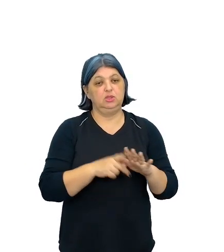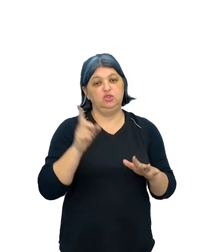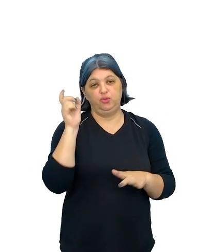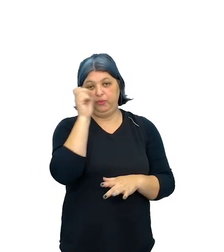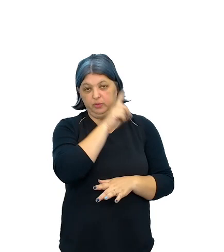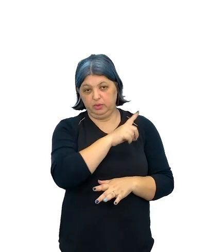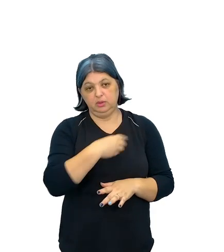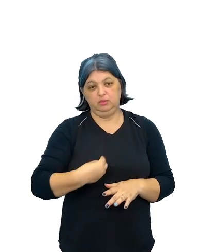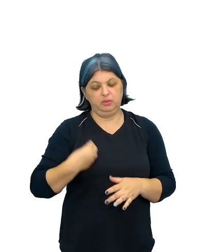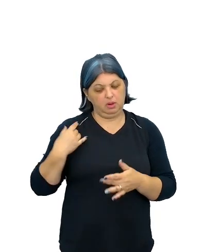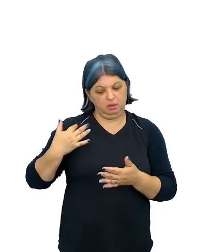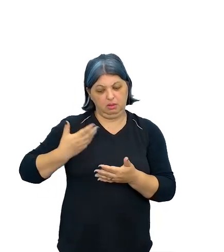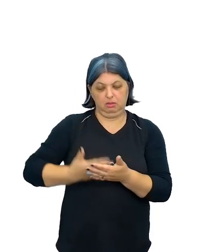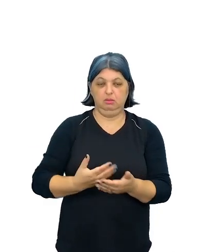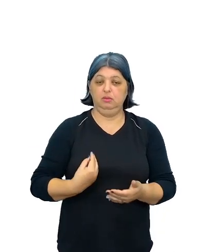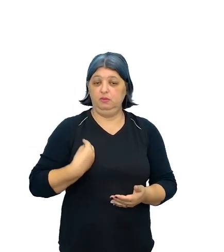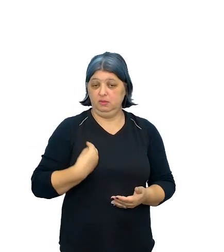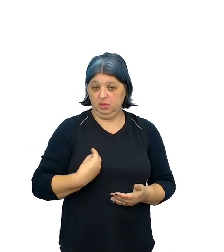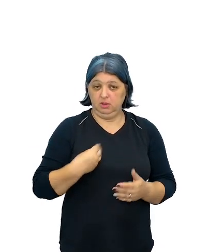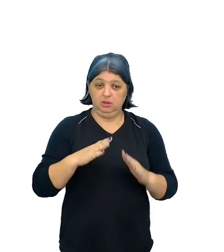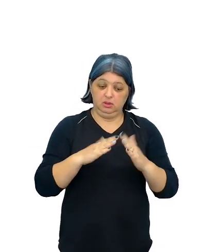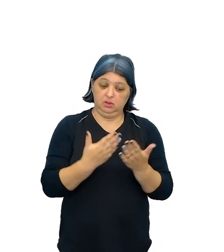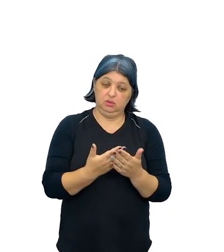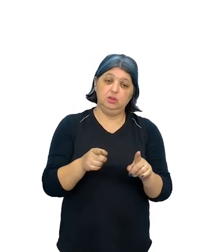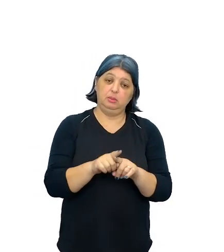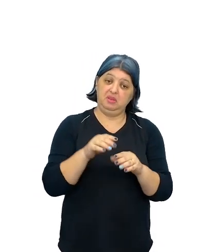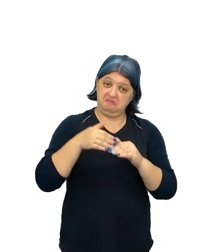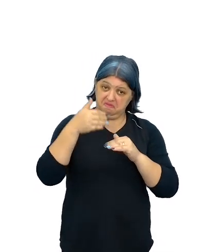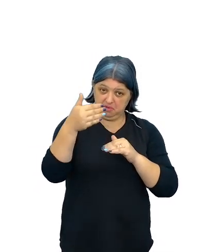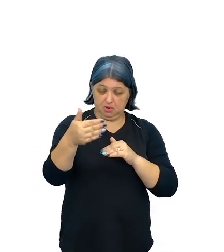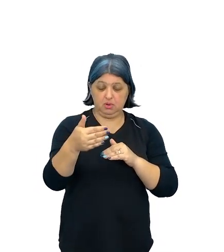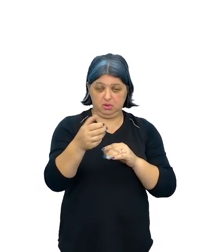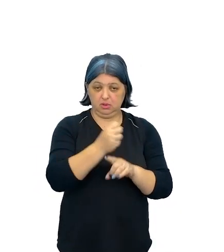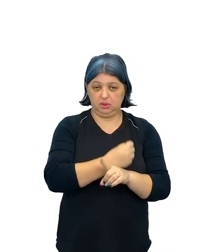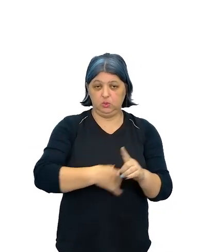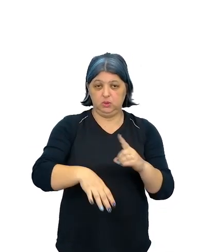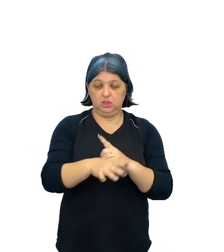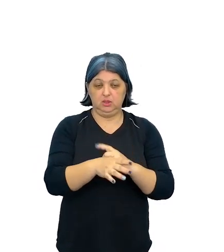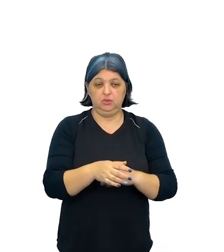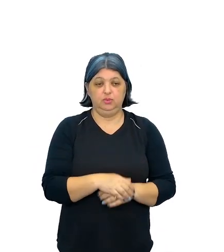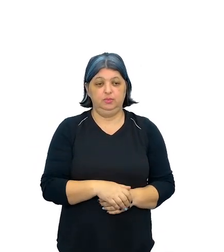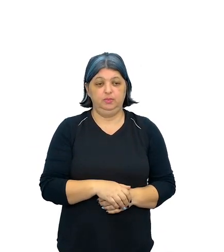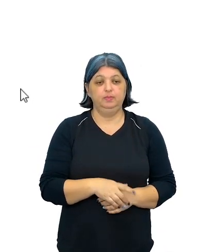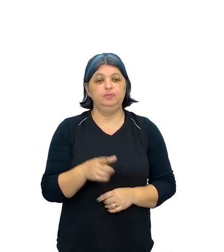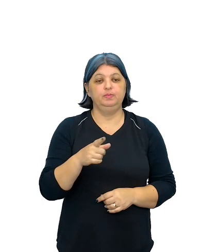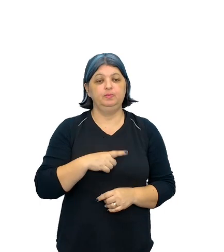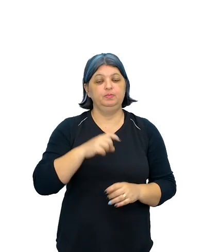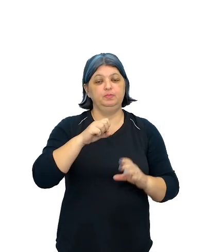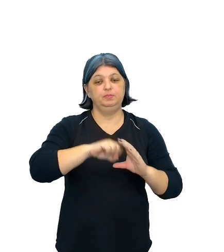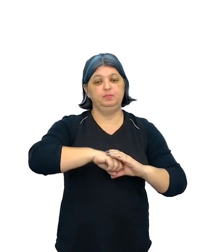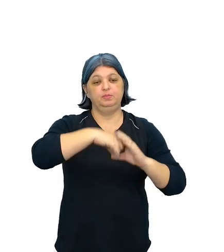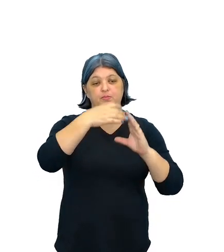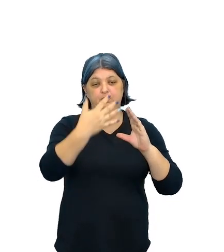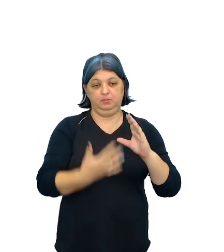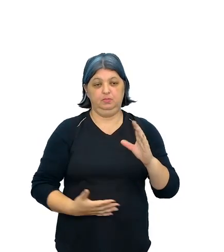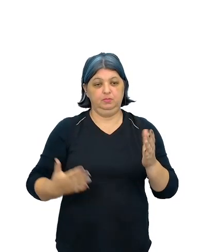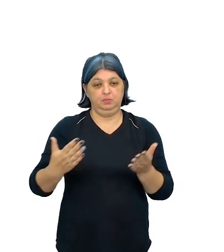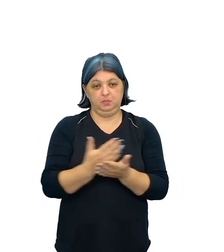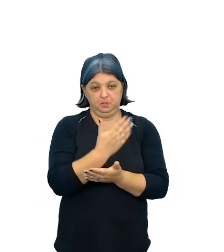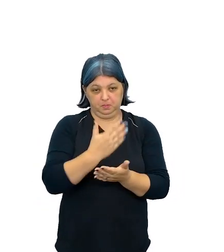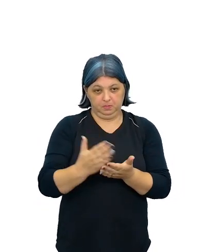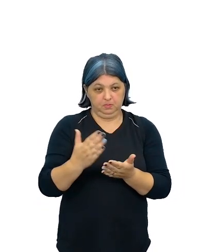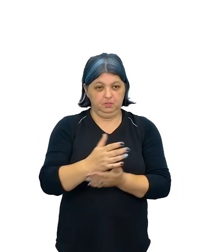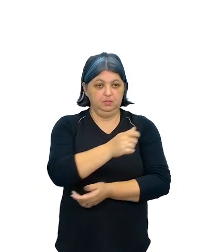sua vida, tanto social quanto escolar também, né? Então, tendo aqui algumas características, né, sobre o